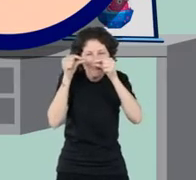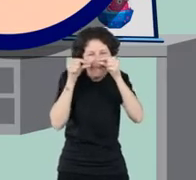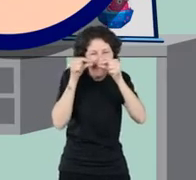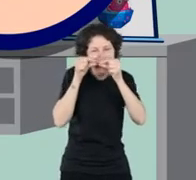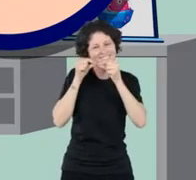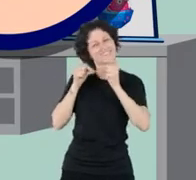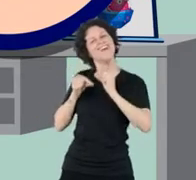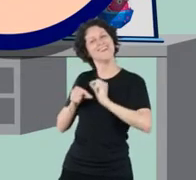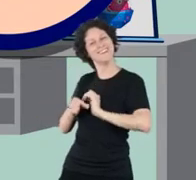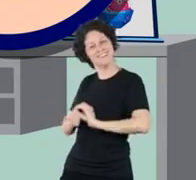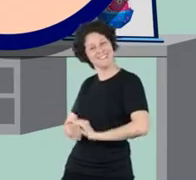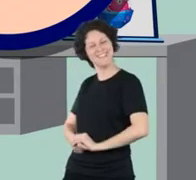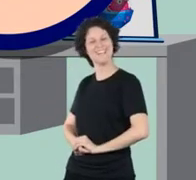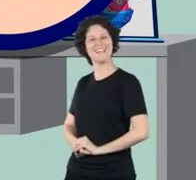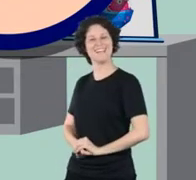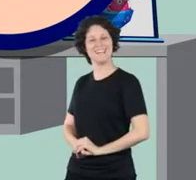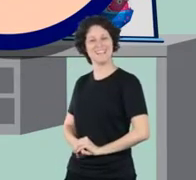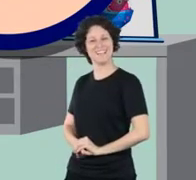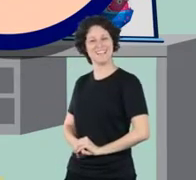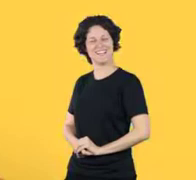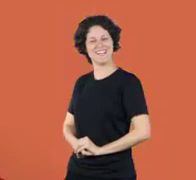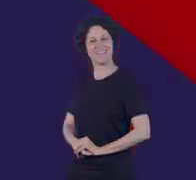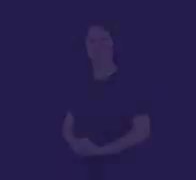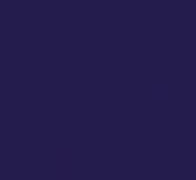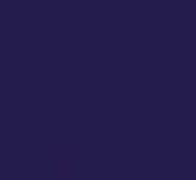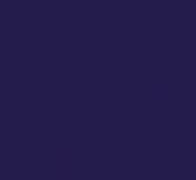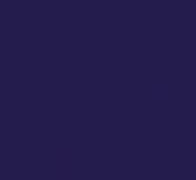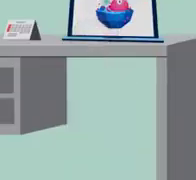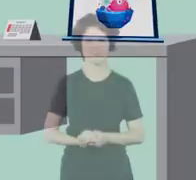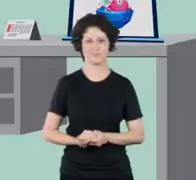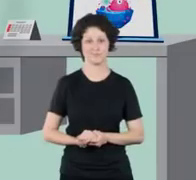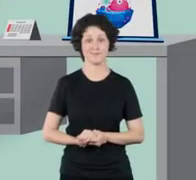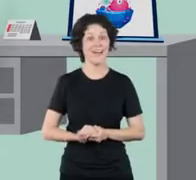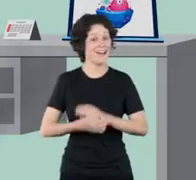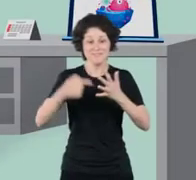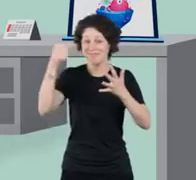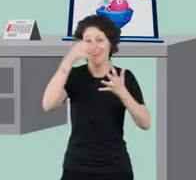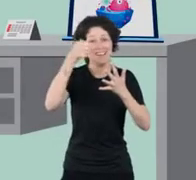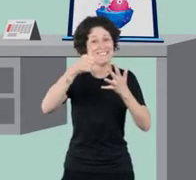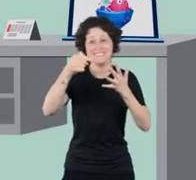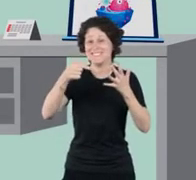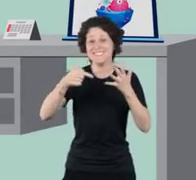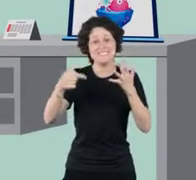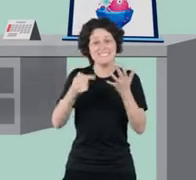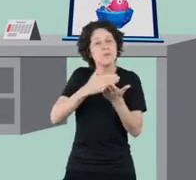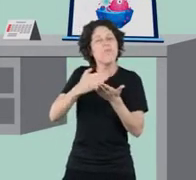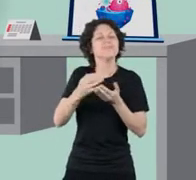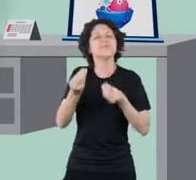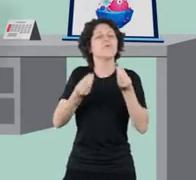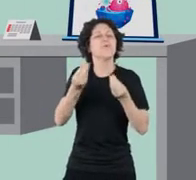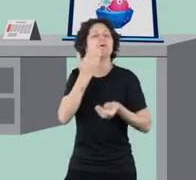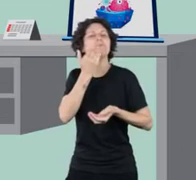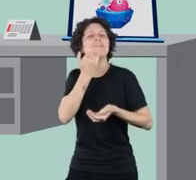que quebram os alimentos que comemos em partículas menores. Você viu quantos processos? Podemos afirmar que